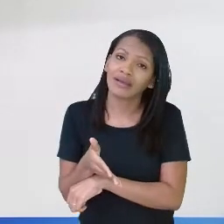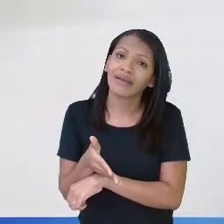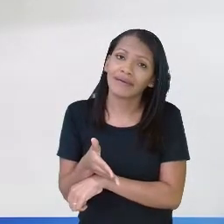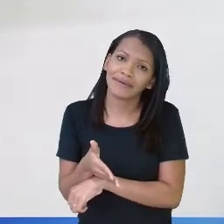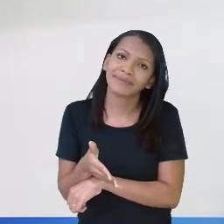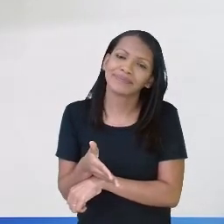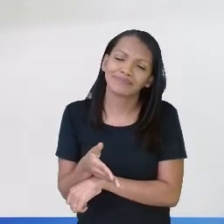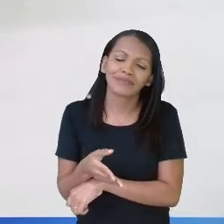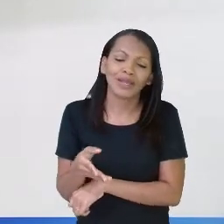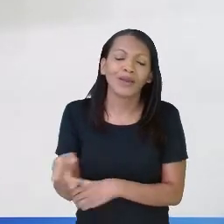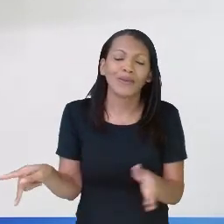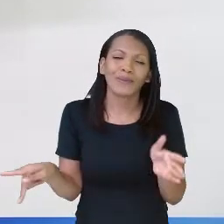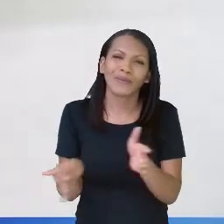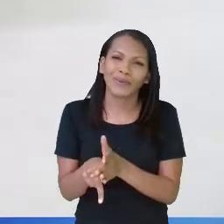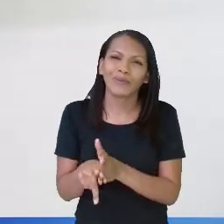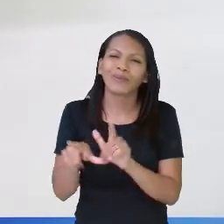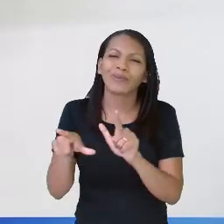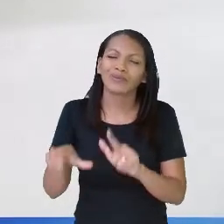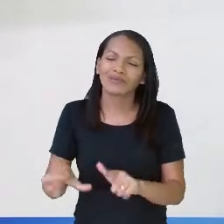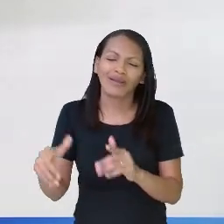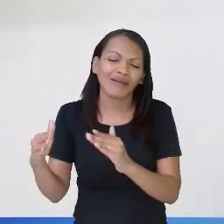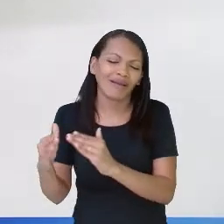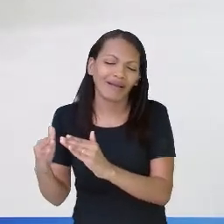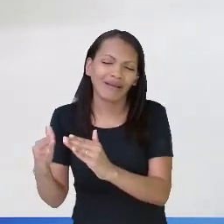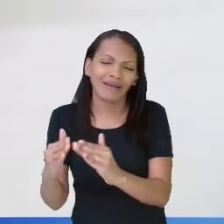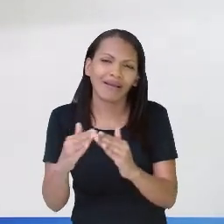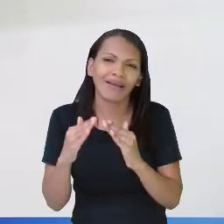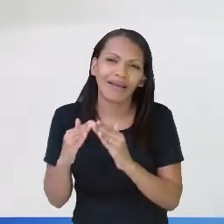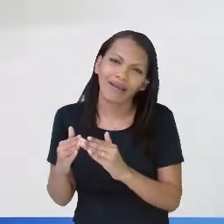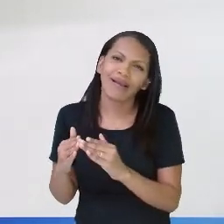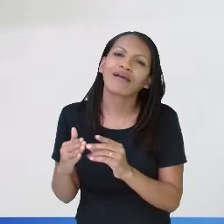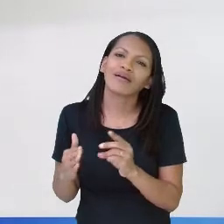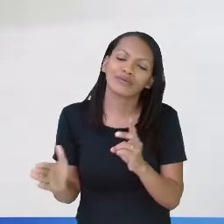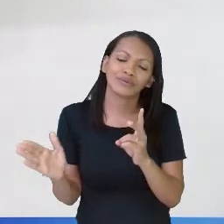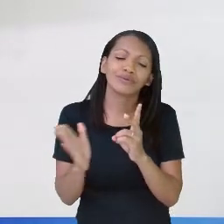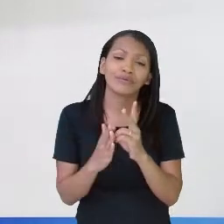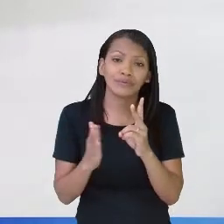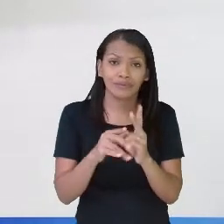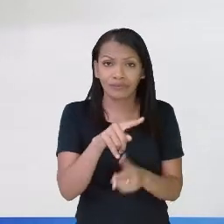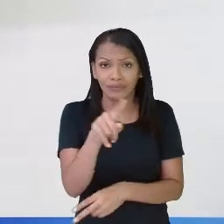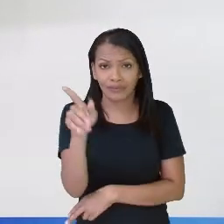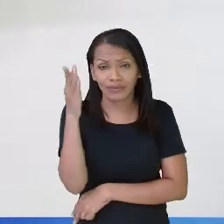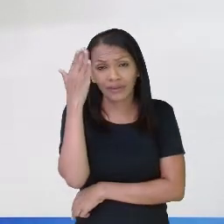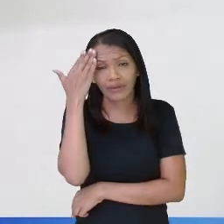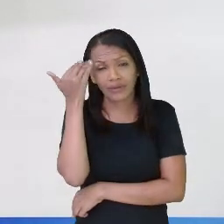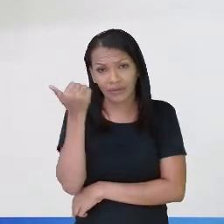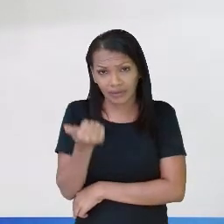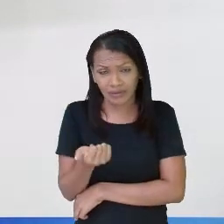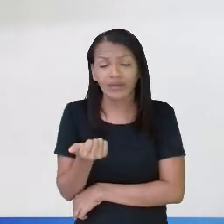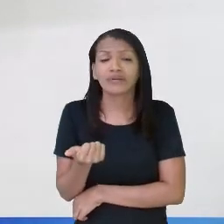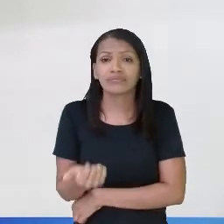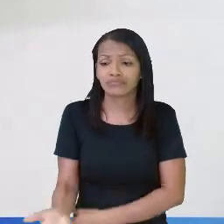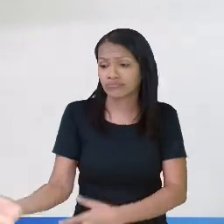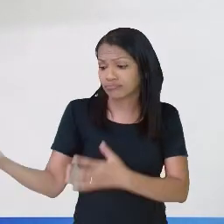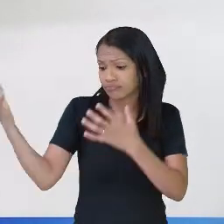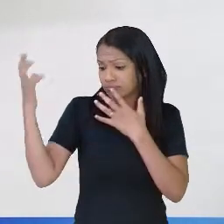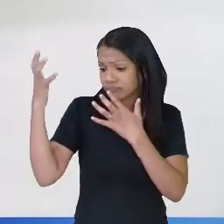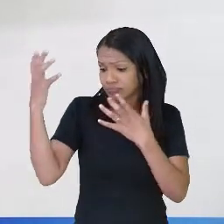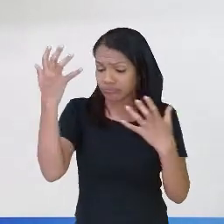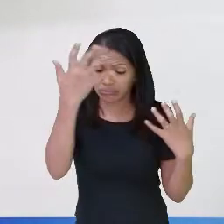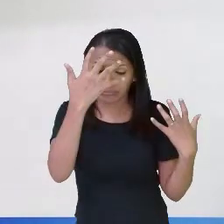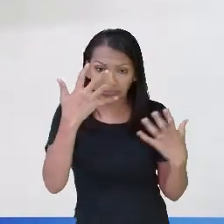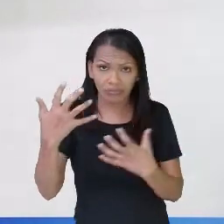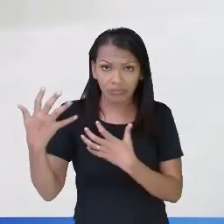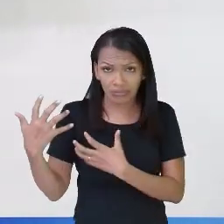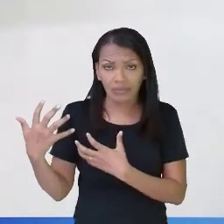dos indígenas. Danças, alimentação, palavras. Você sabia que o hábito de tomar banho que nós temos